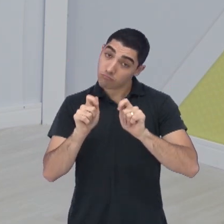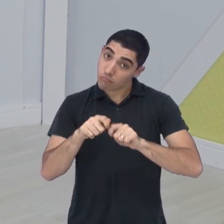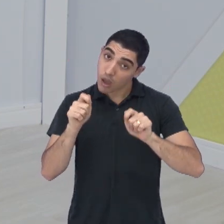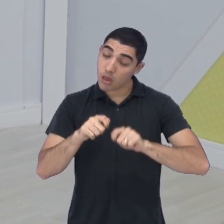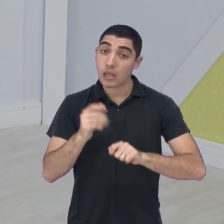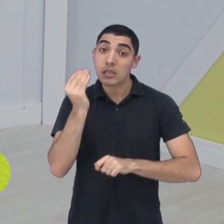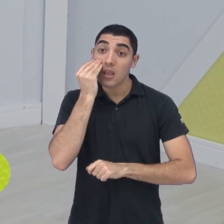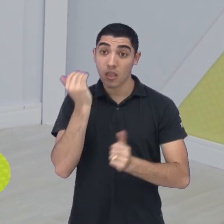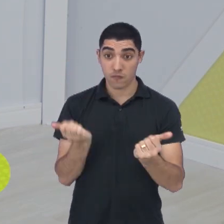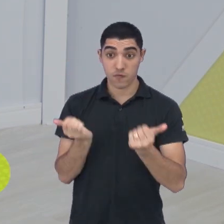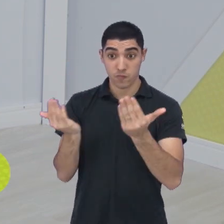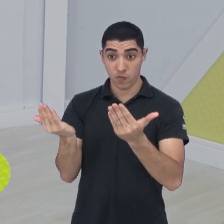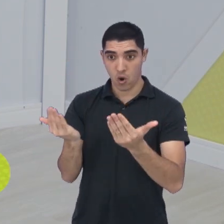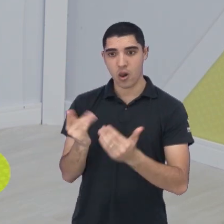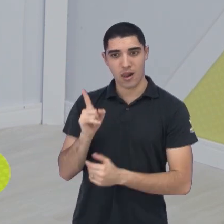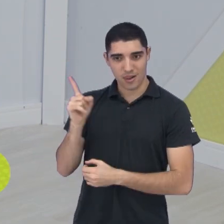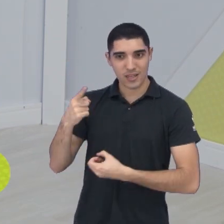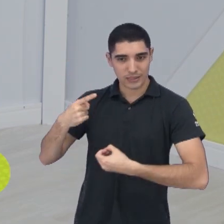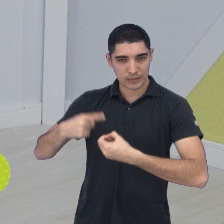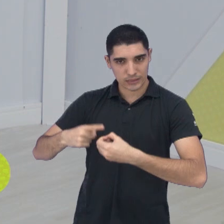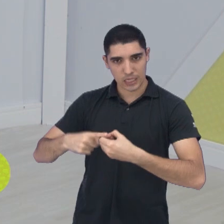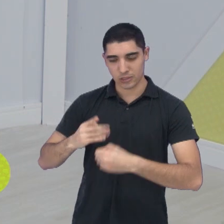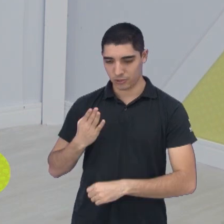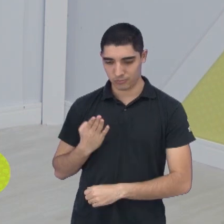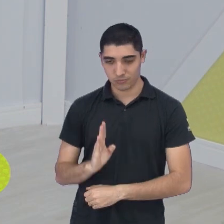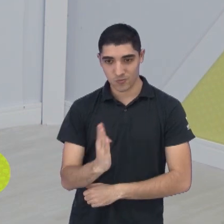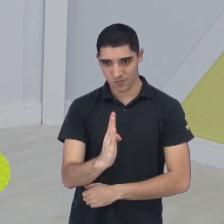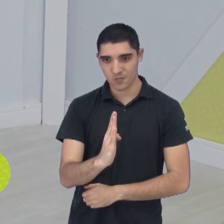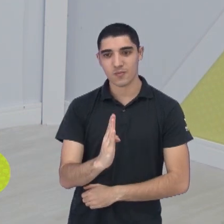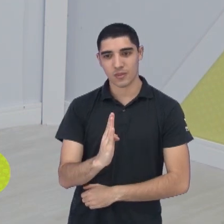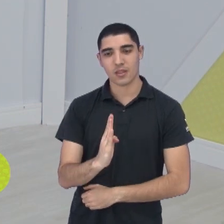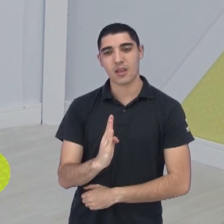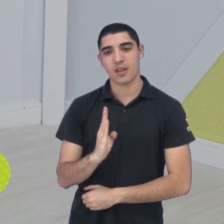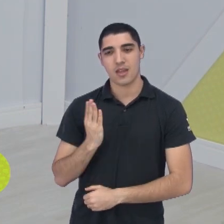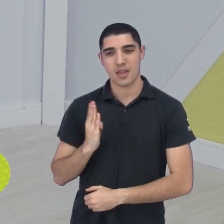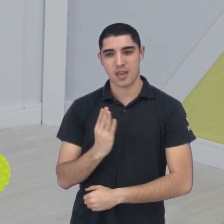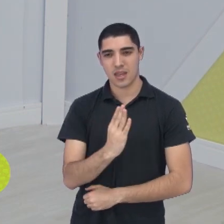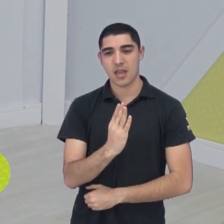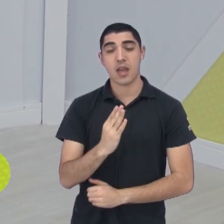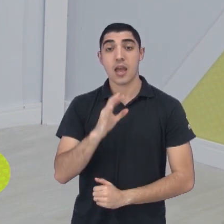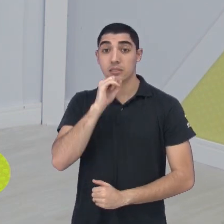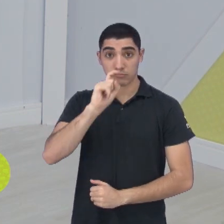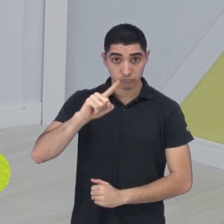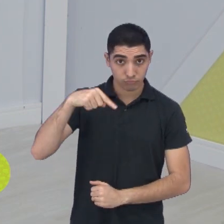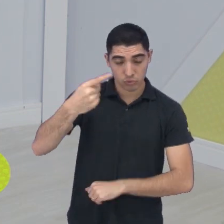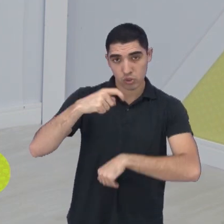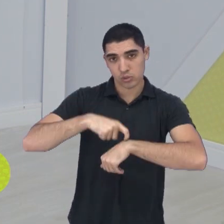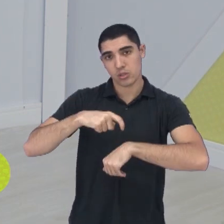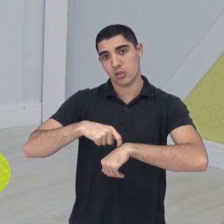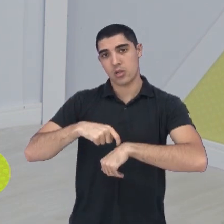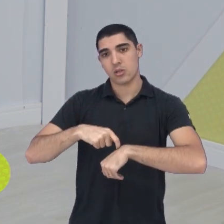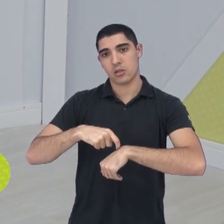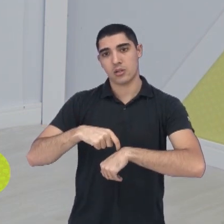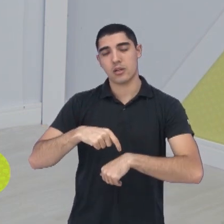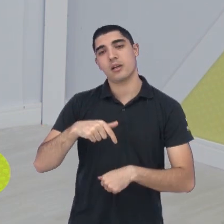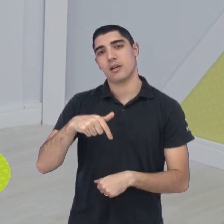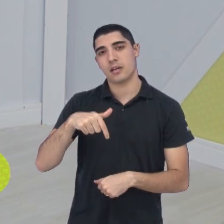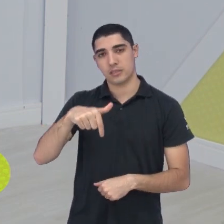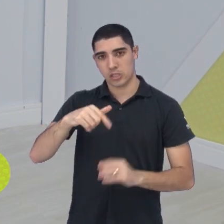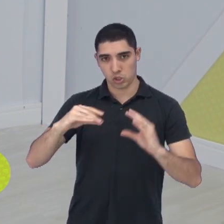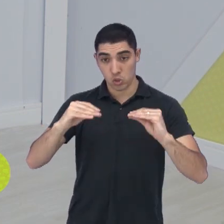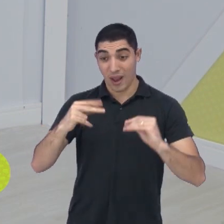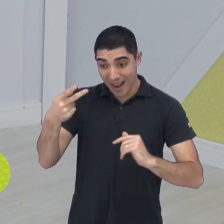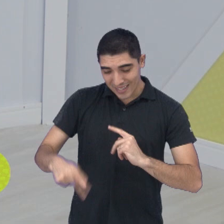lá para Tubarão, que é o próximo adversário do São José, na próximo sábado, 19 horas, lá no Tênis Clube. Tem que fazer o seu